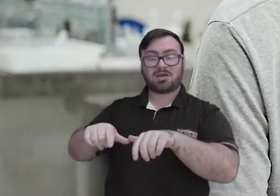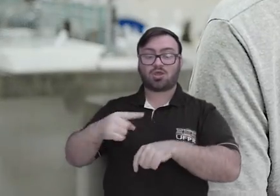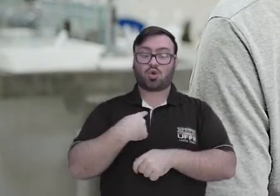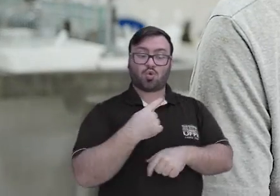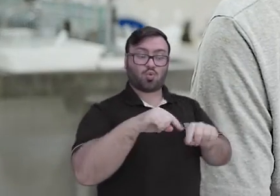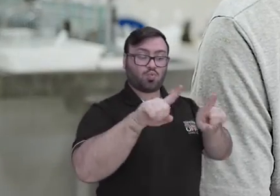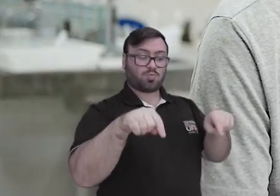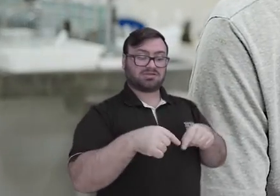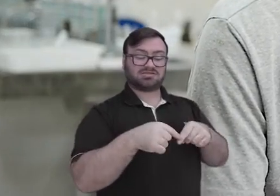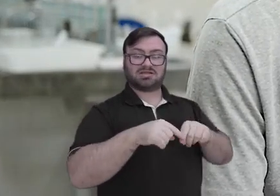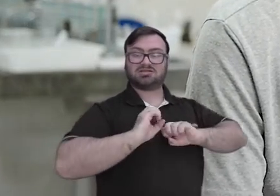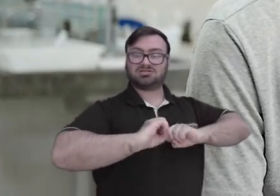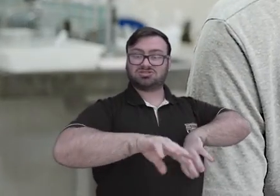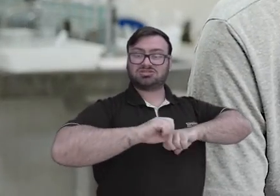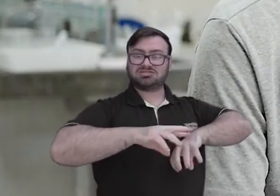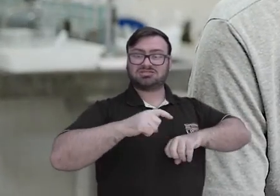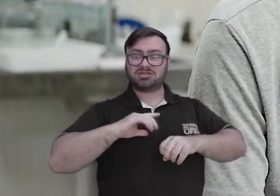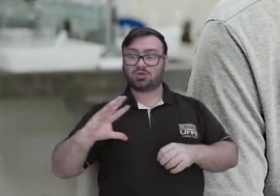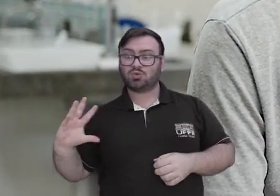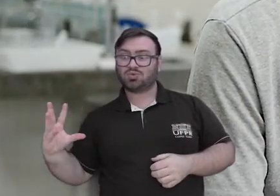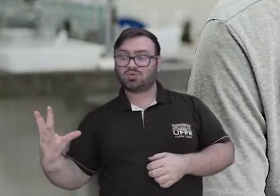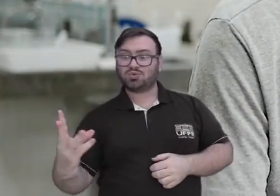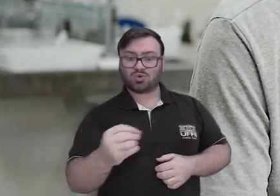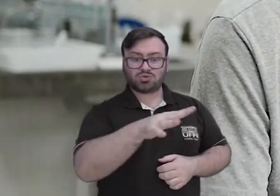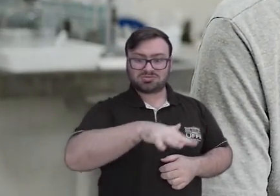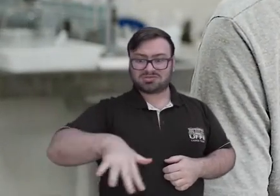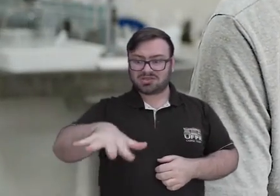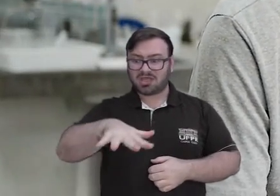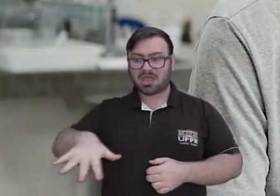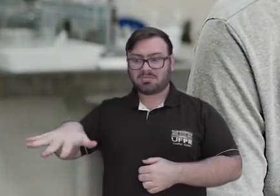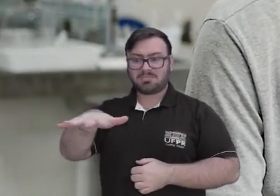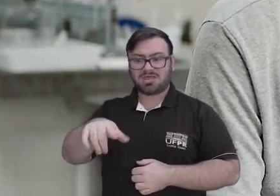ensino. Tudo isso para